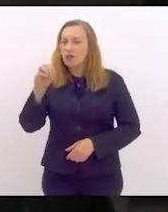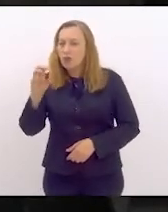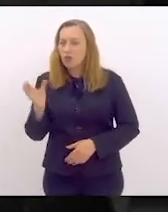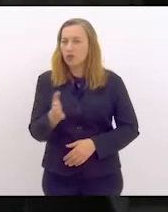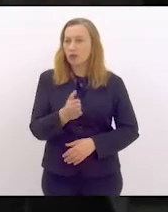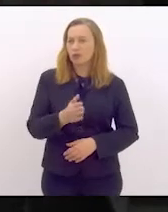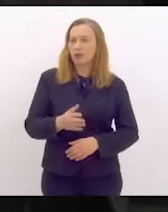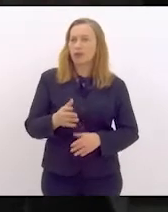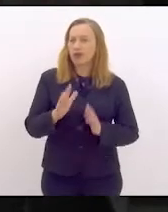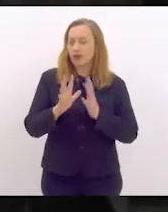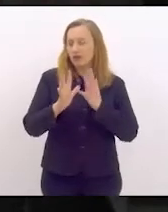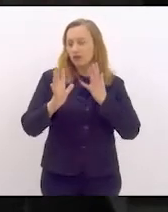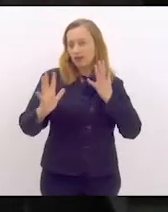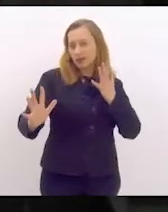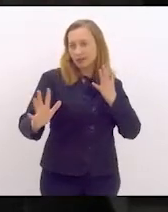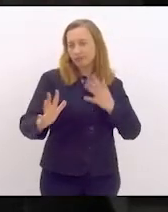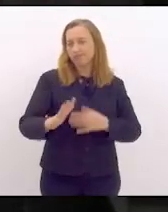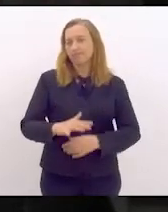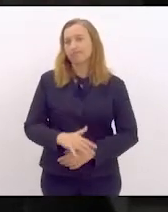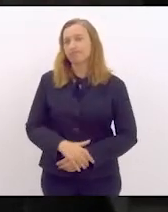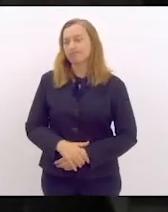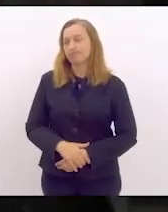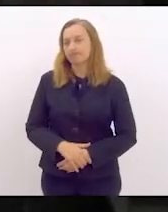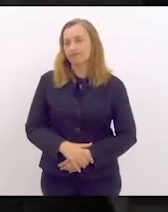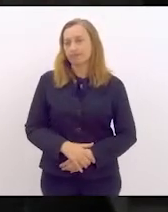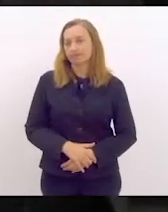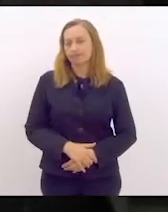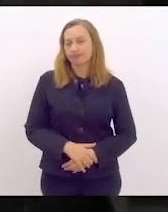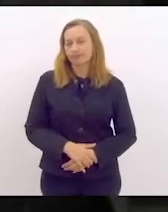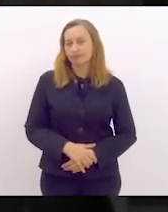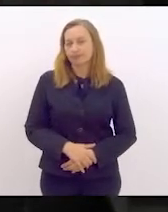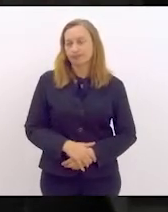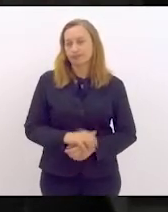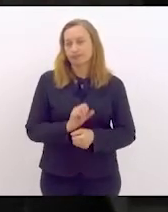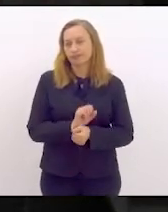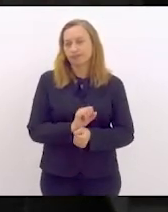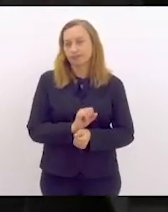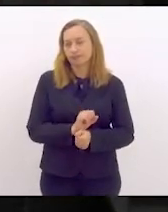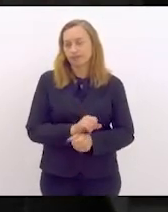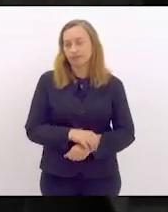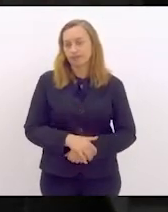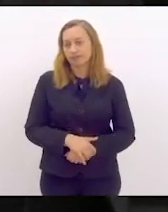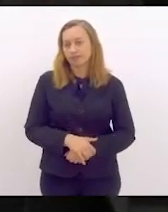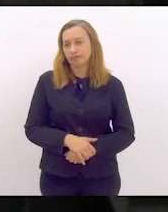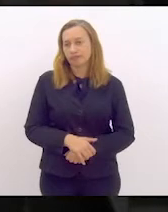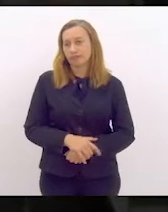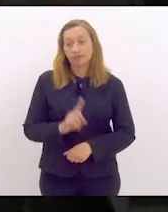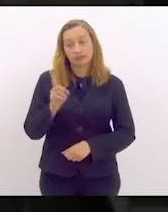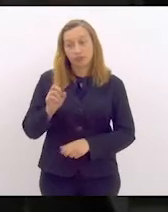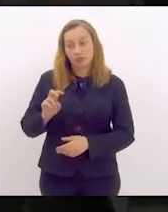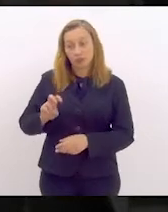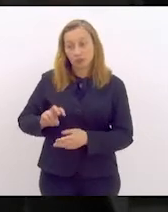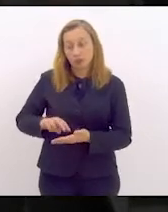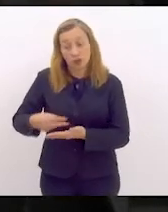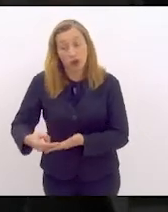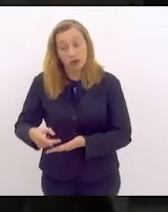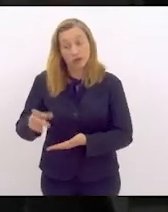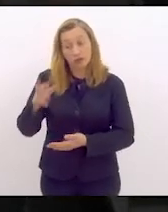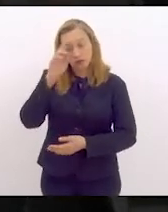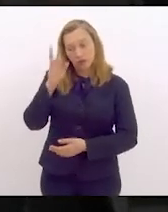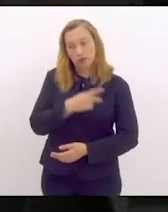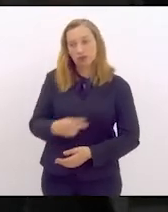está na fila e a expectativa é que espere, não cai da cadeira não, presidente,